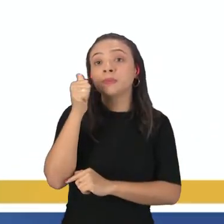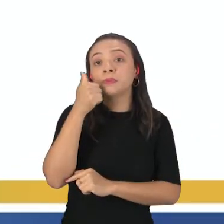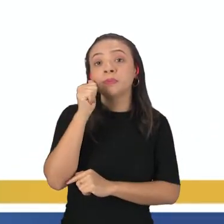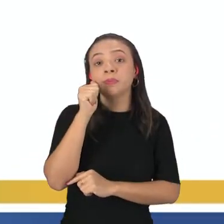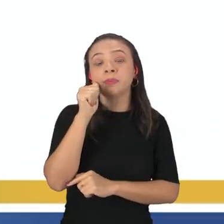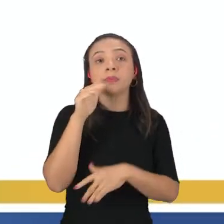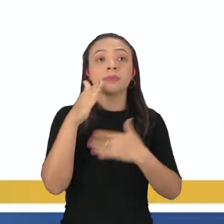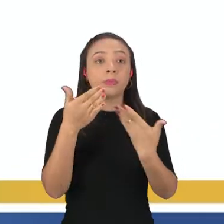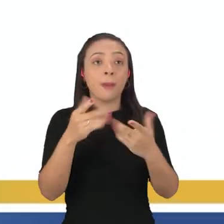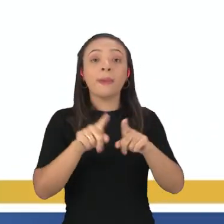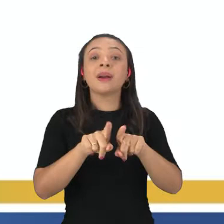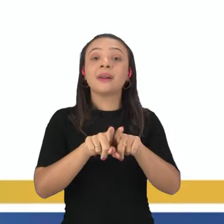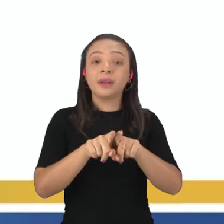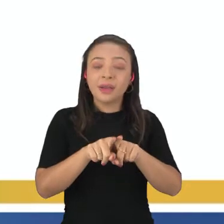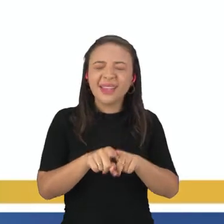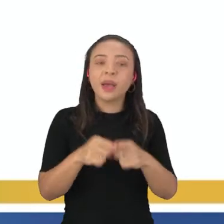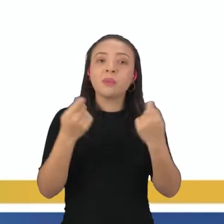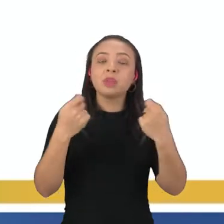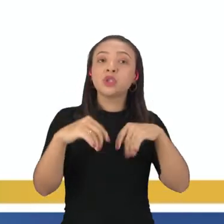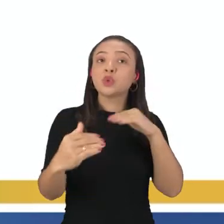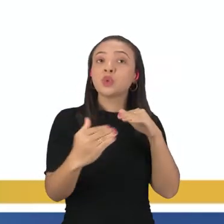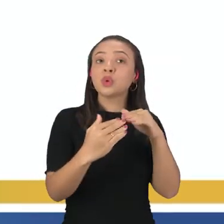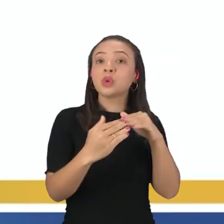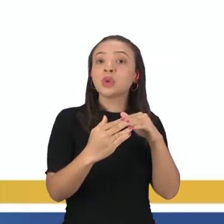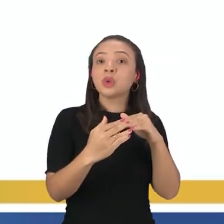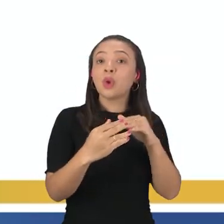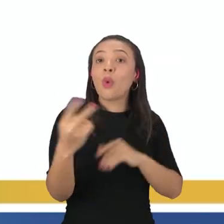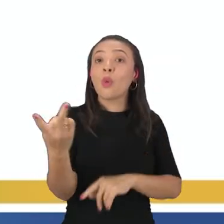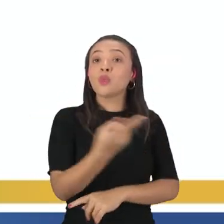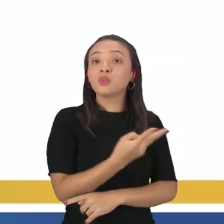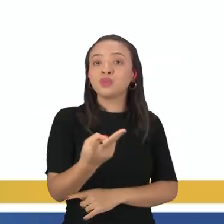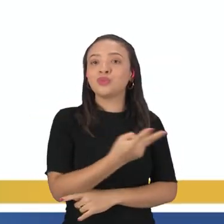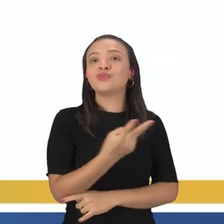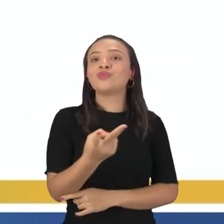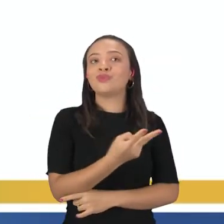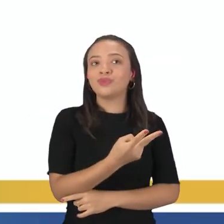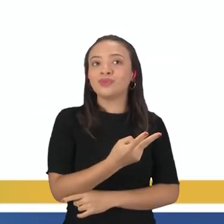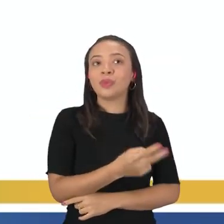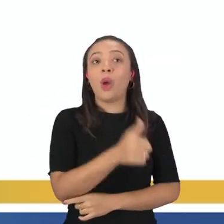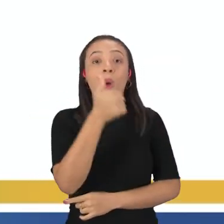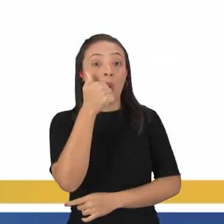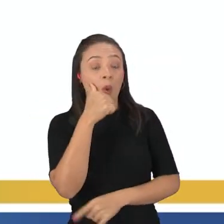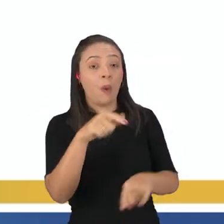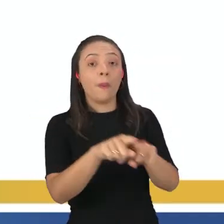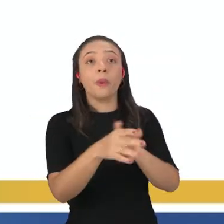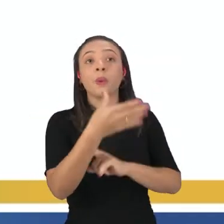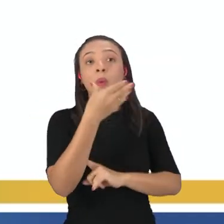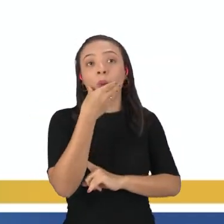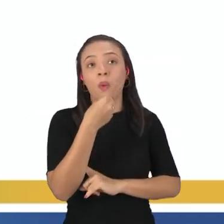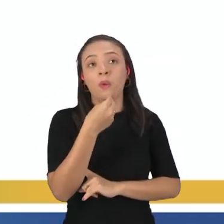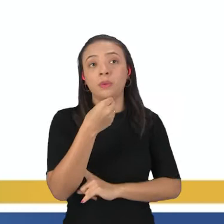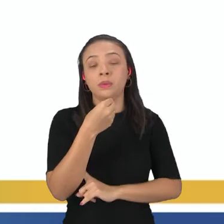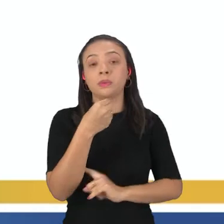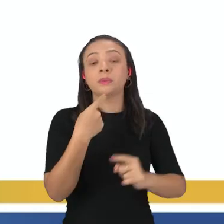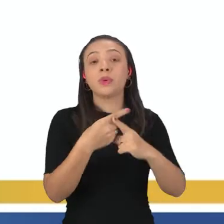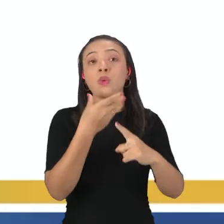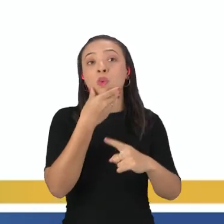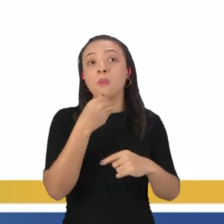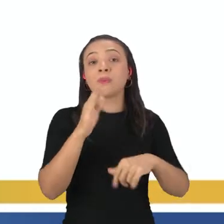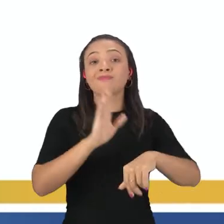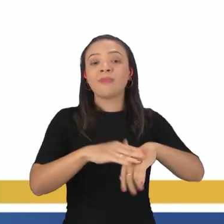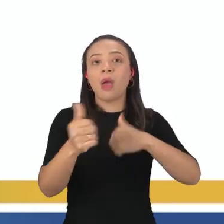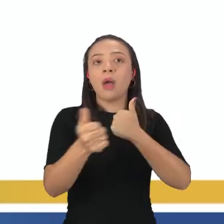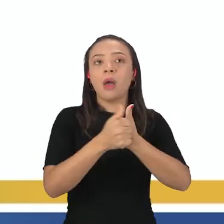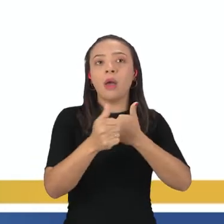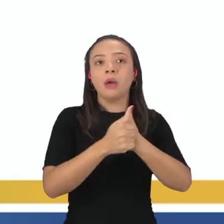mas também pode concordar com os dois, né? A mulher e o homem. O homem vai estar mais próximo, então o